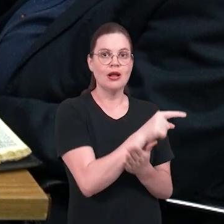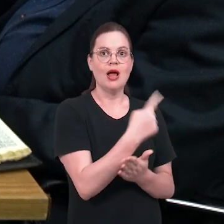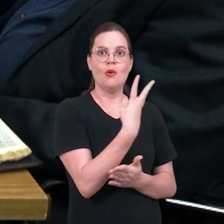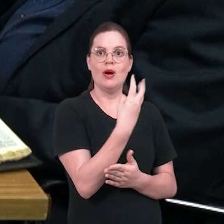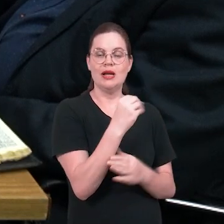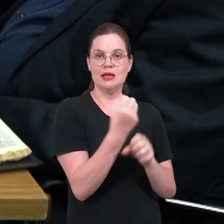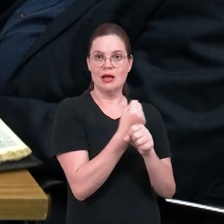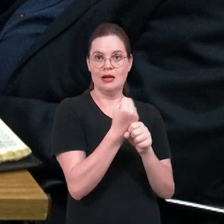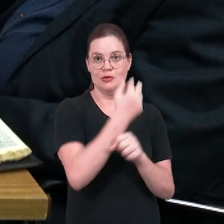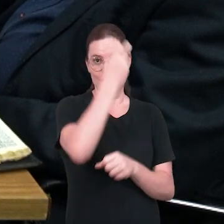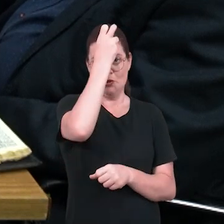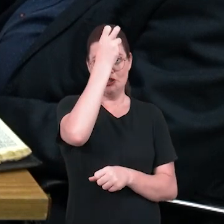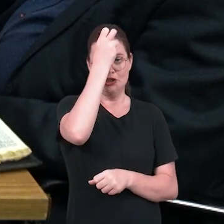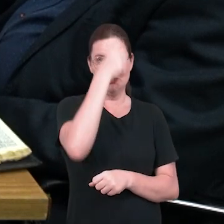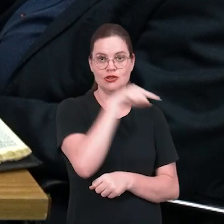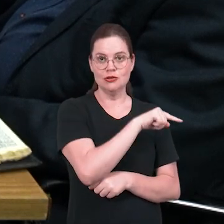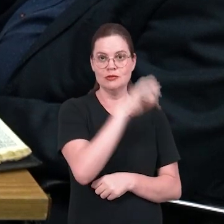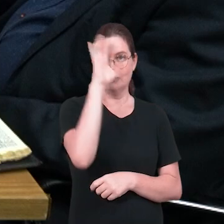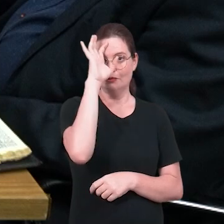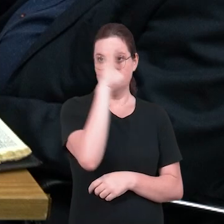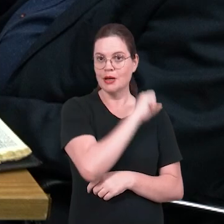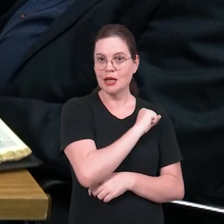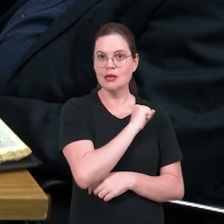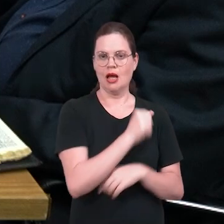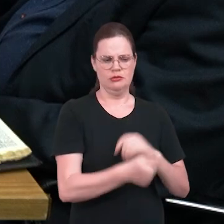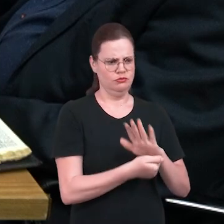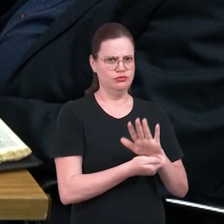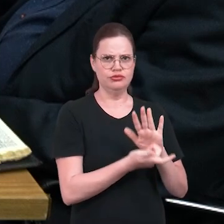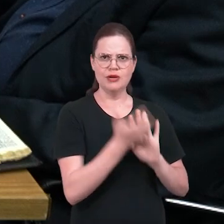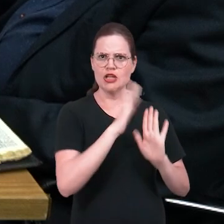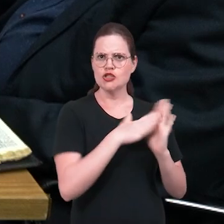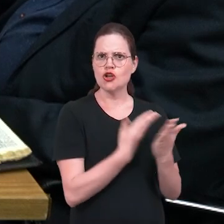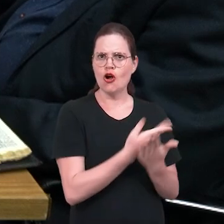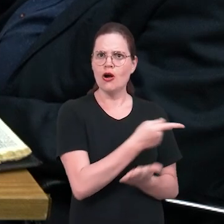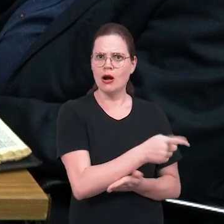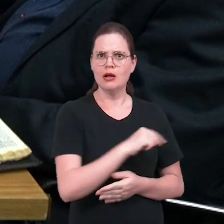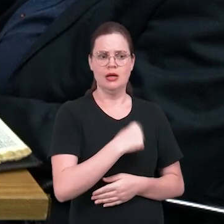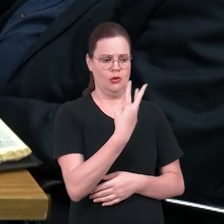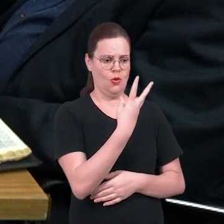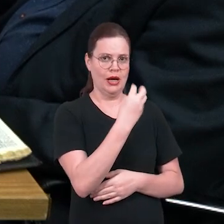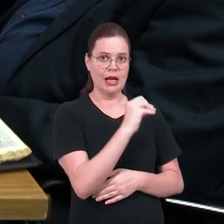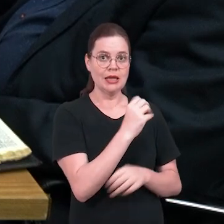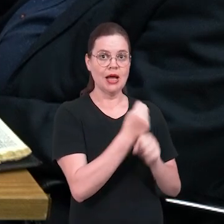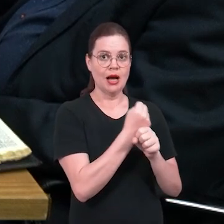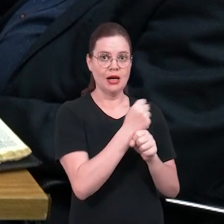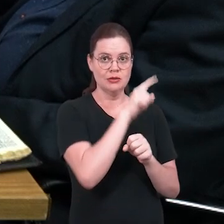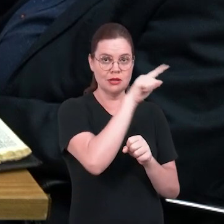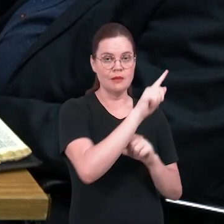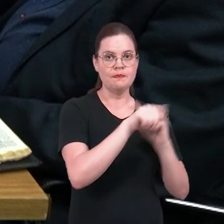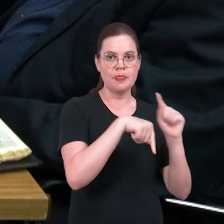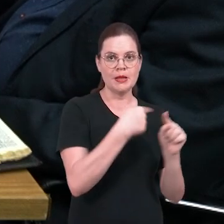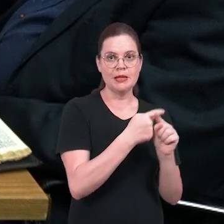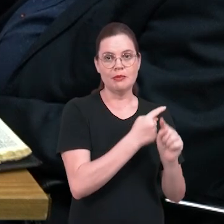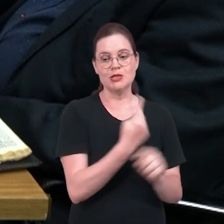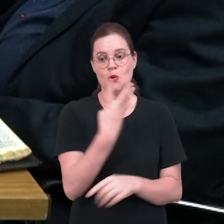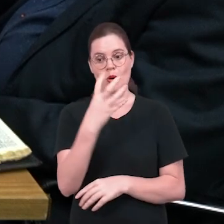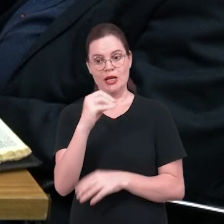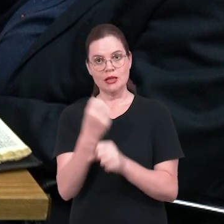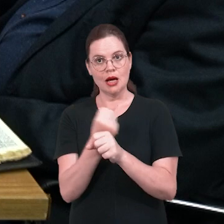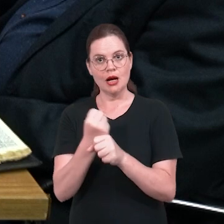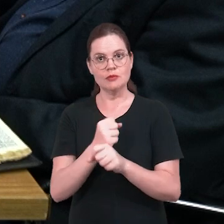no Egito aprendendo muitas coisas. Depois ele passa 40 anos no deserto, aprendendo a ser